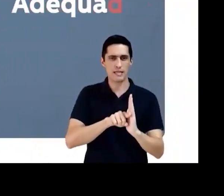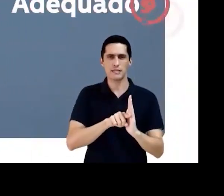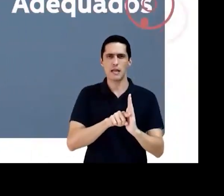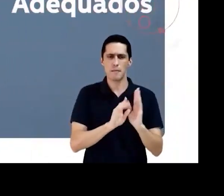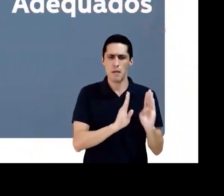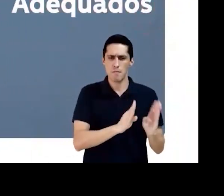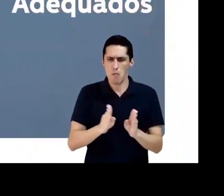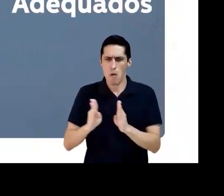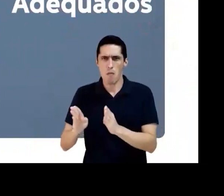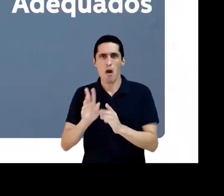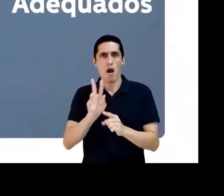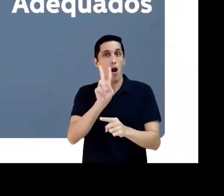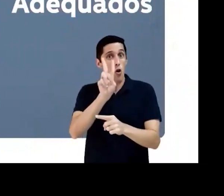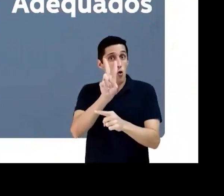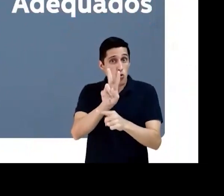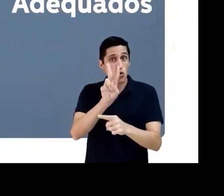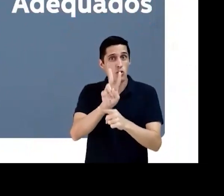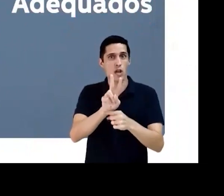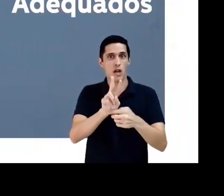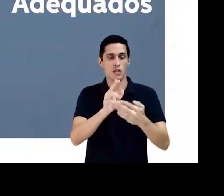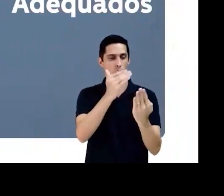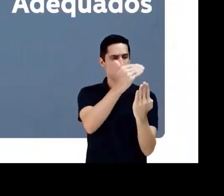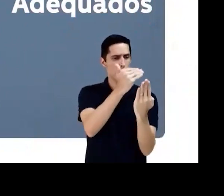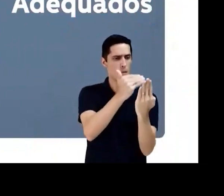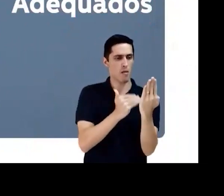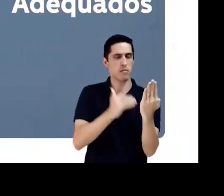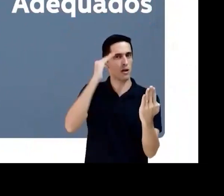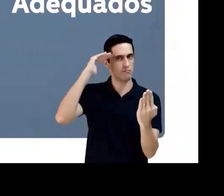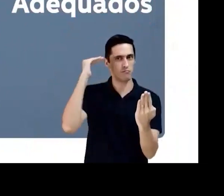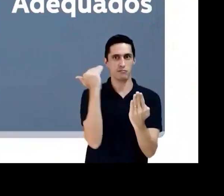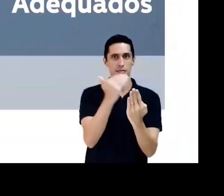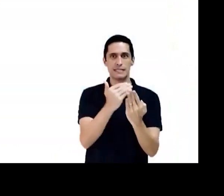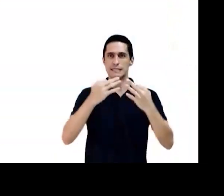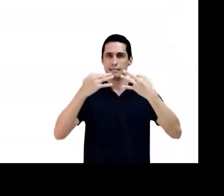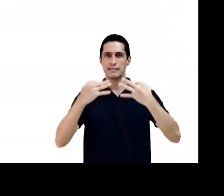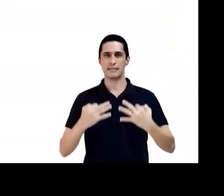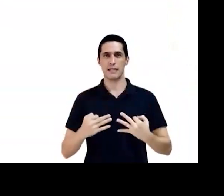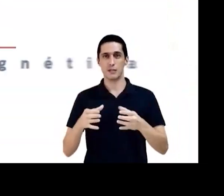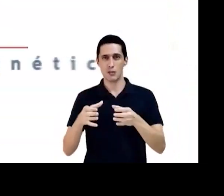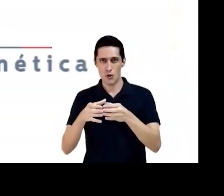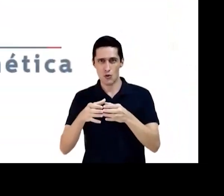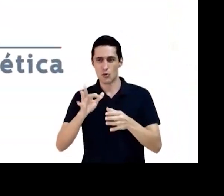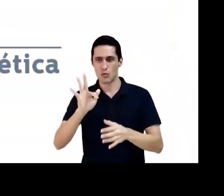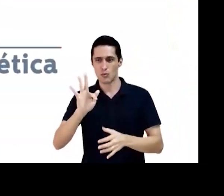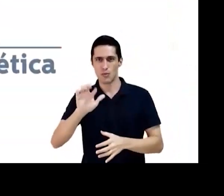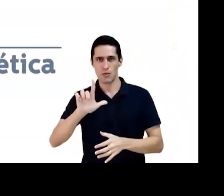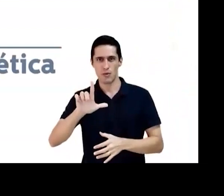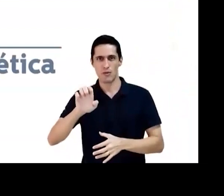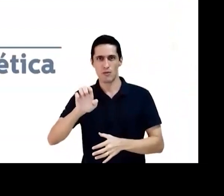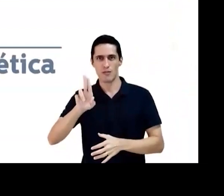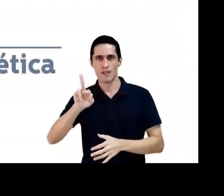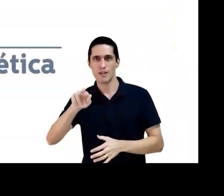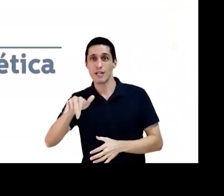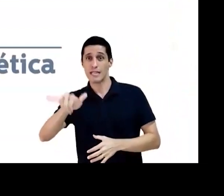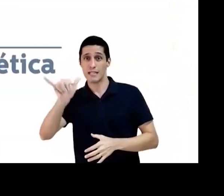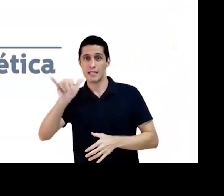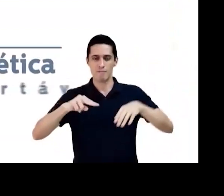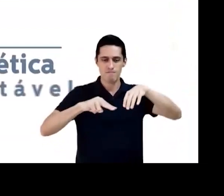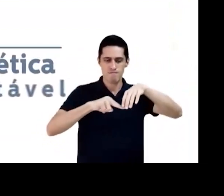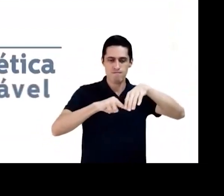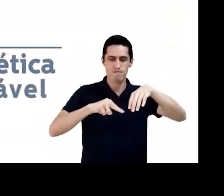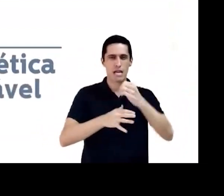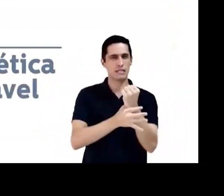maior cuidado, sempre seguindo os protocolos adequados. No Grupo Fleury, a ressonância magnética é segura